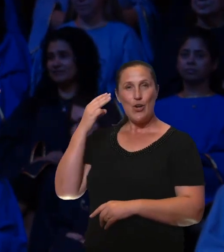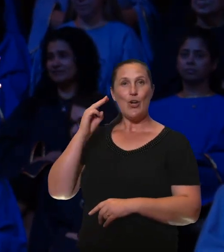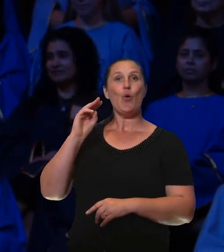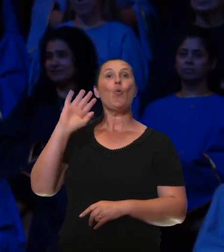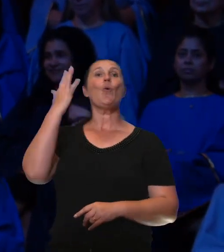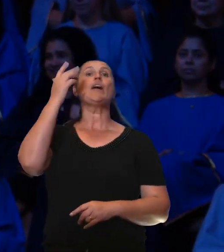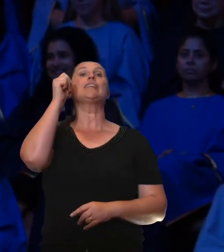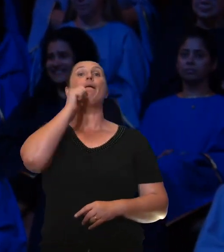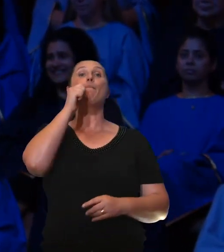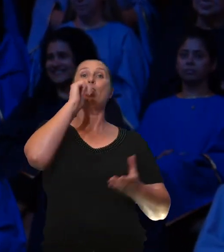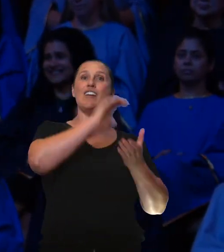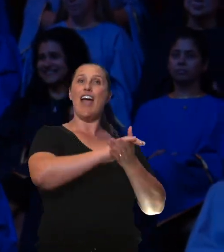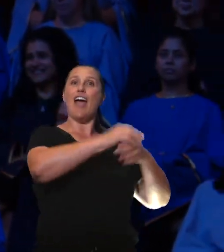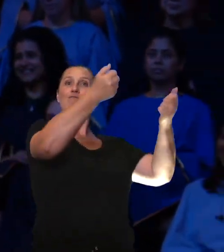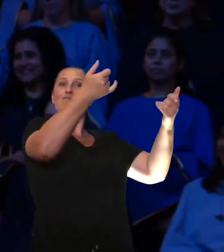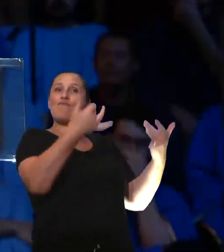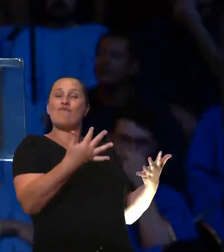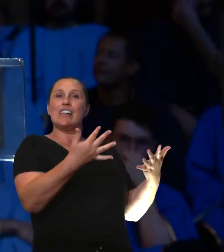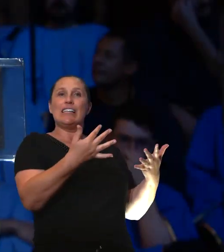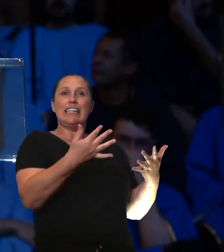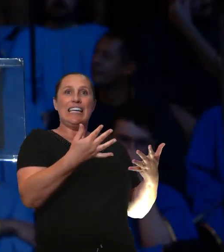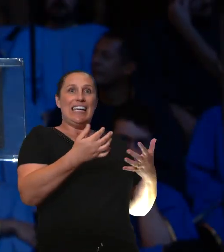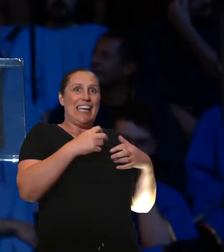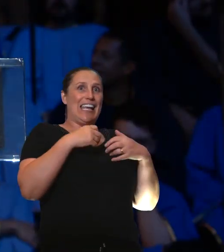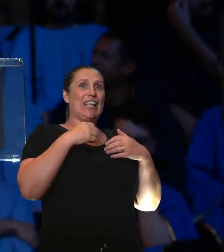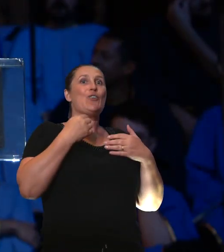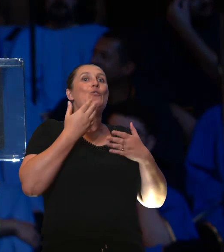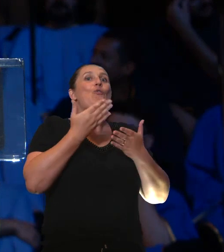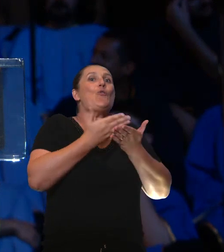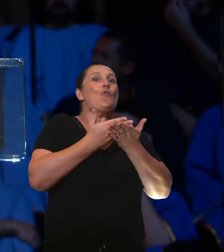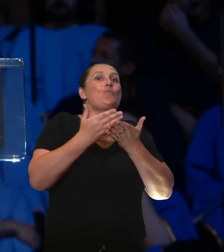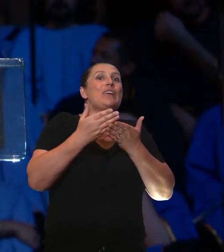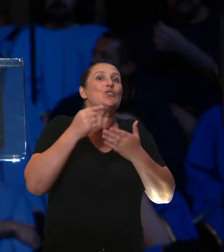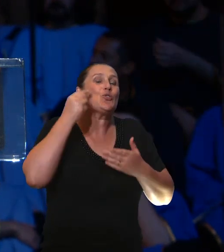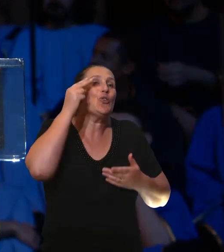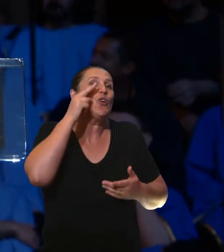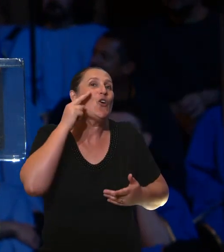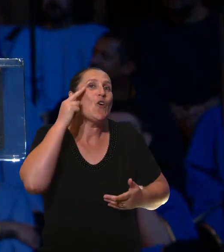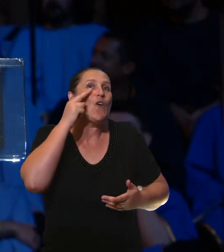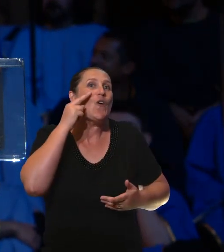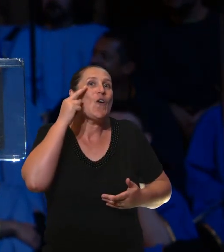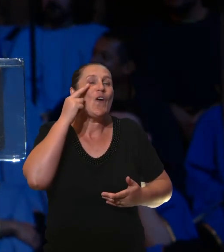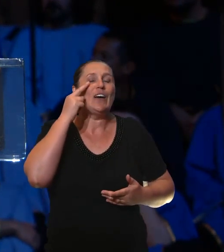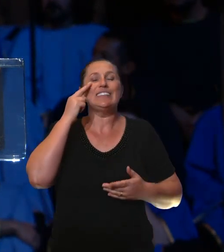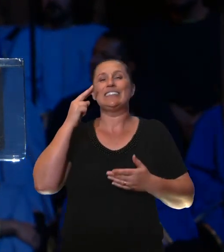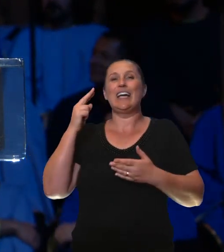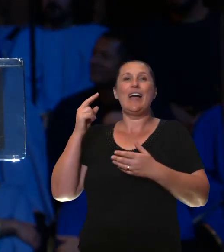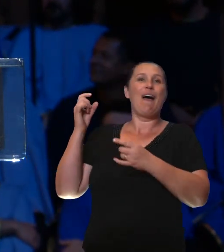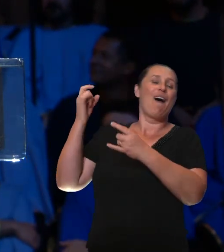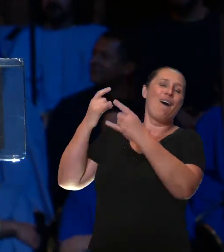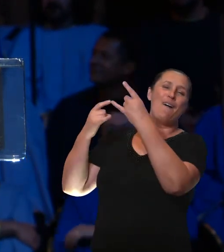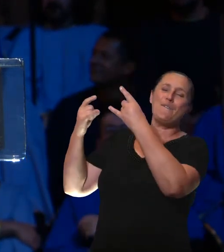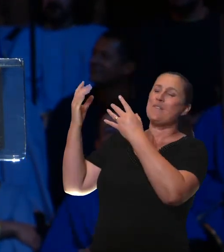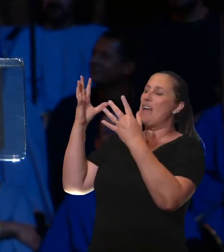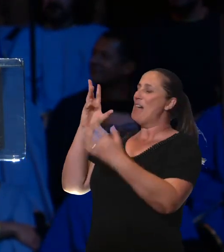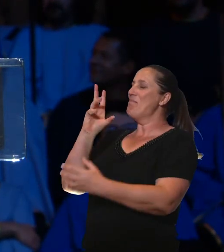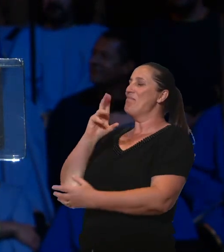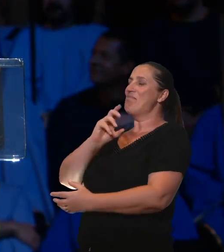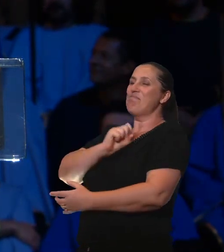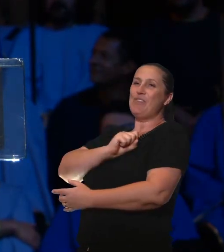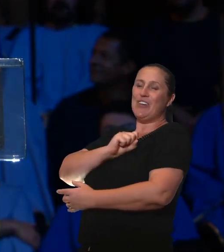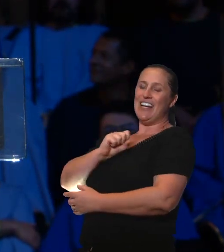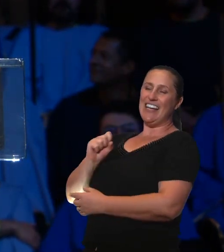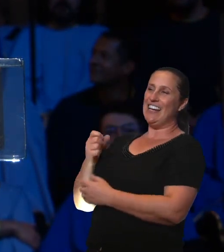falava? A bochecha ficou roxinha, vocês viram? Um clima de amor aqui ficou, ele